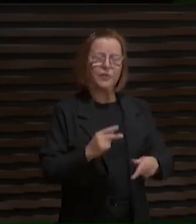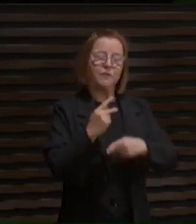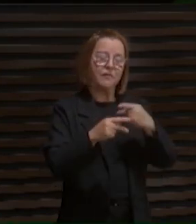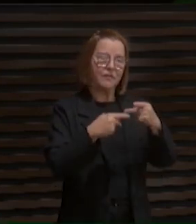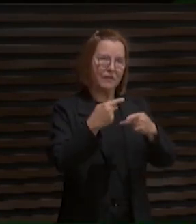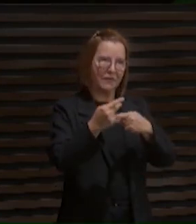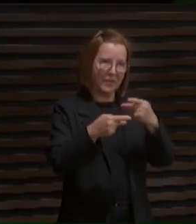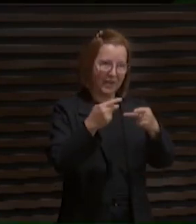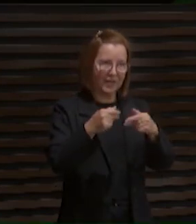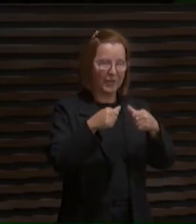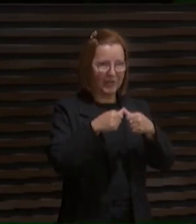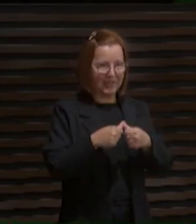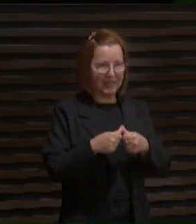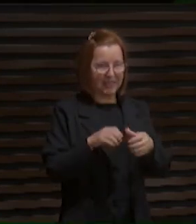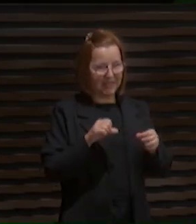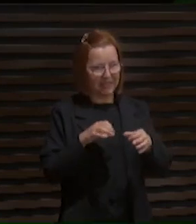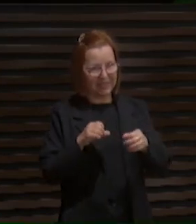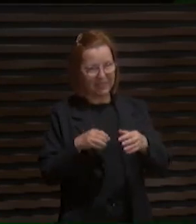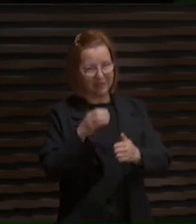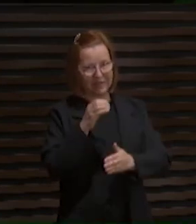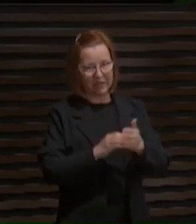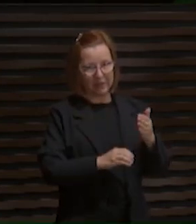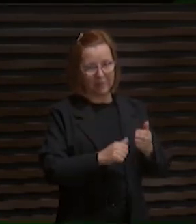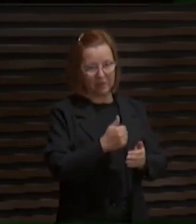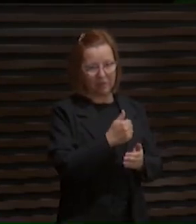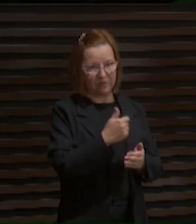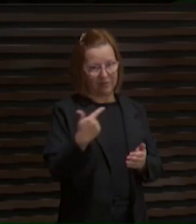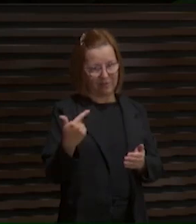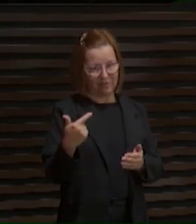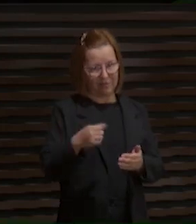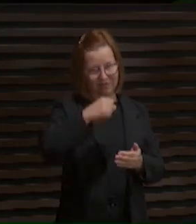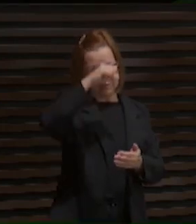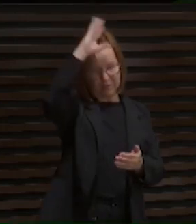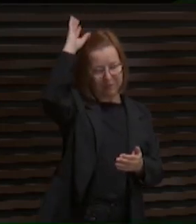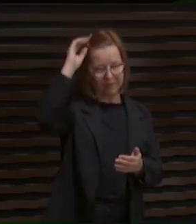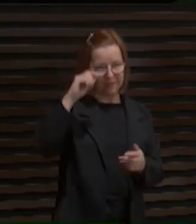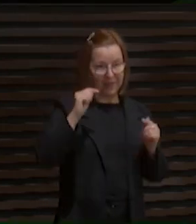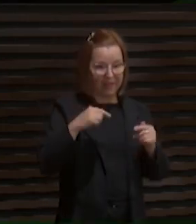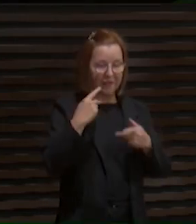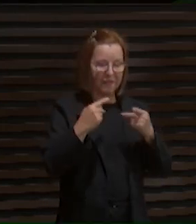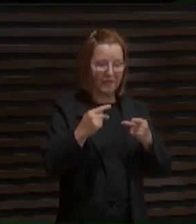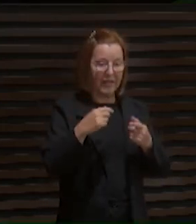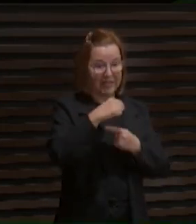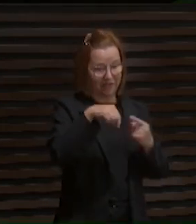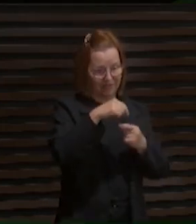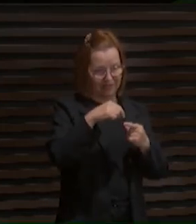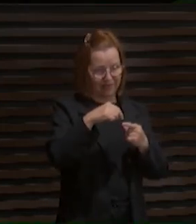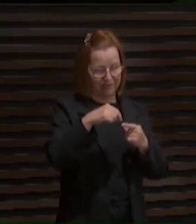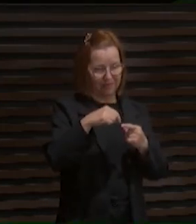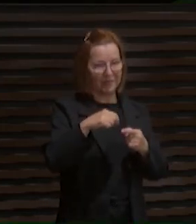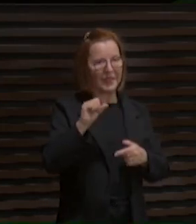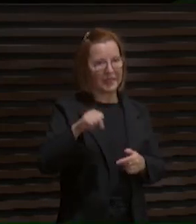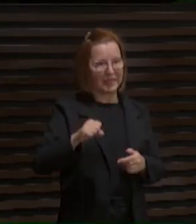12 de Romanos. Porque aqui ele está falando sobre santificação? Tá. Mas ele ainda está falando da doutrina. Ele